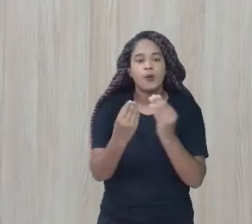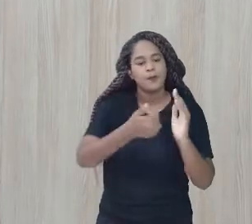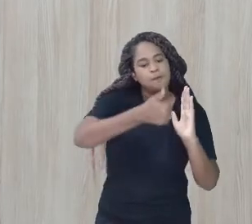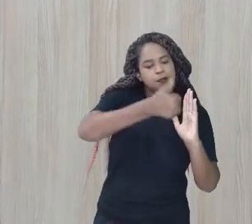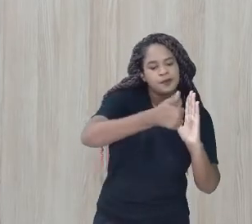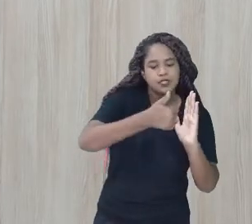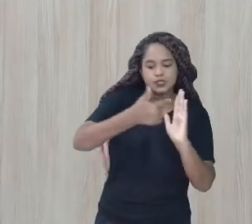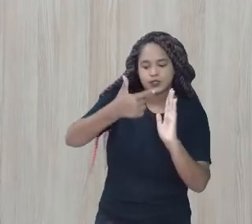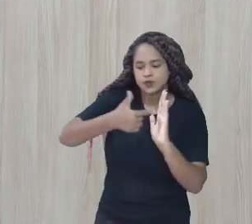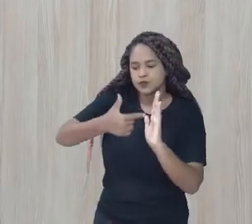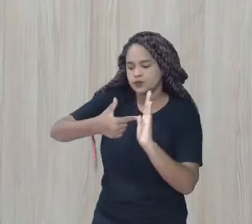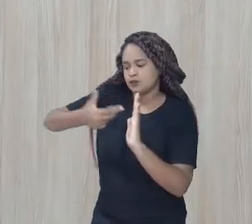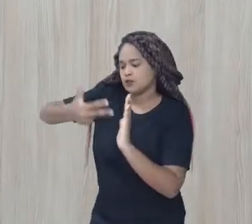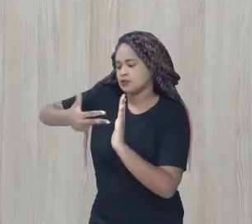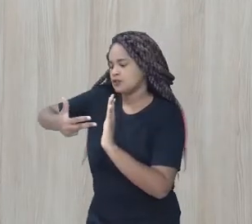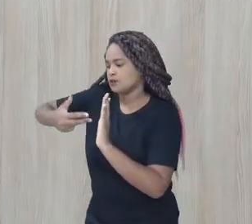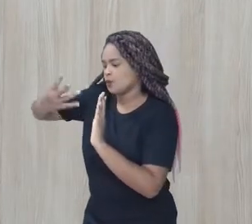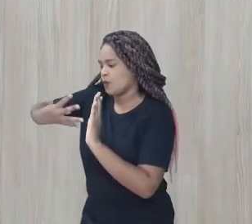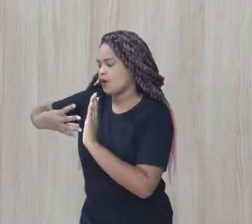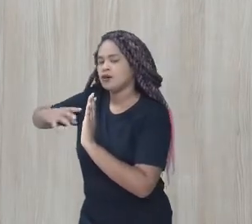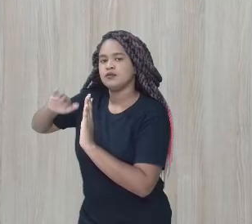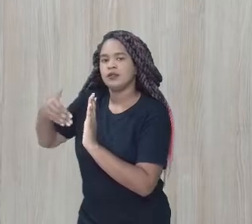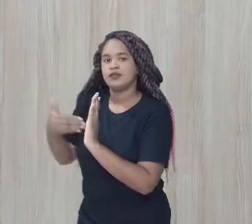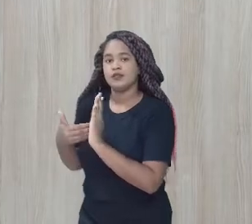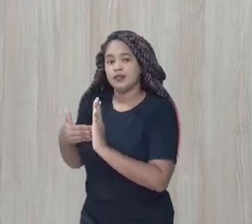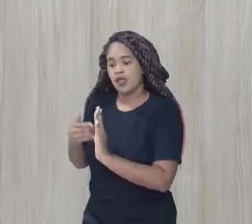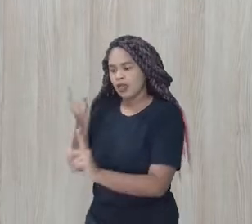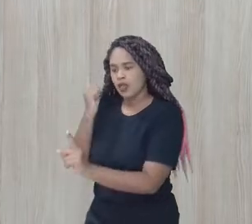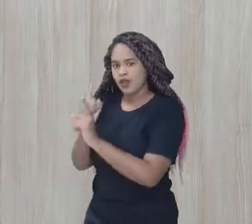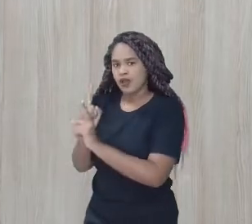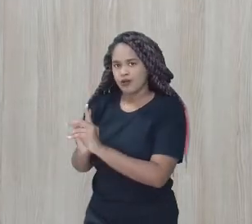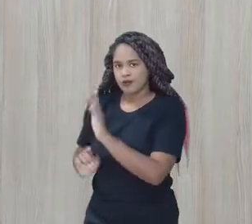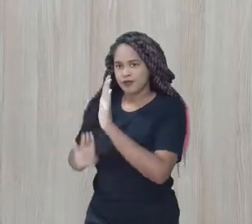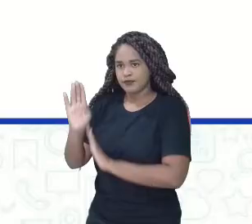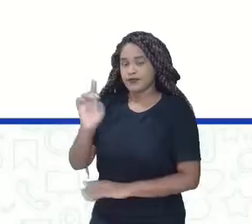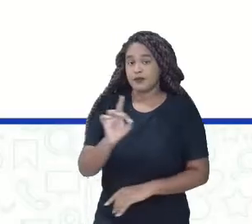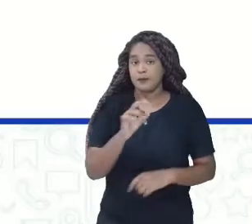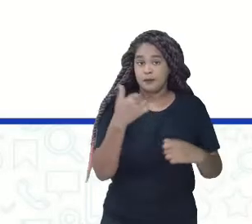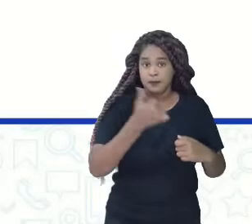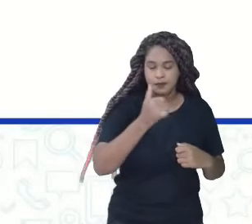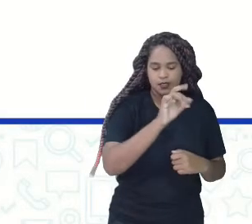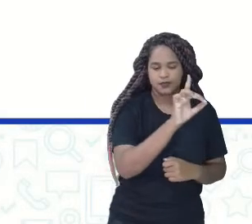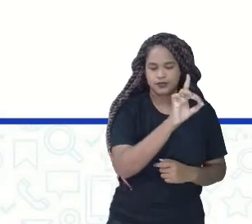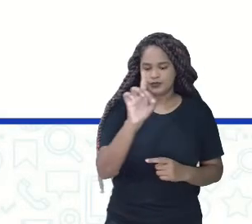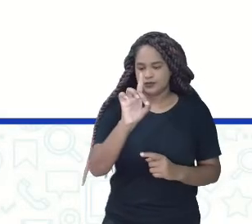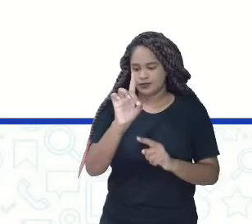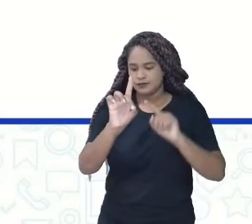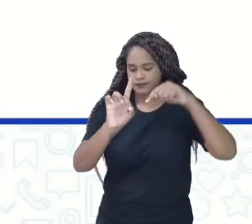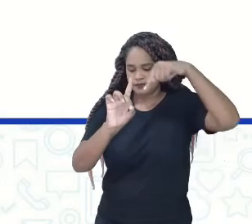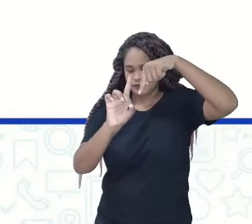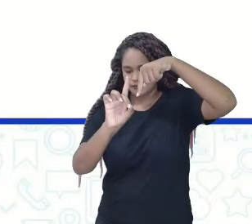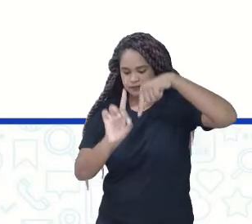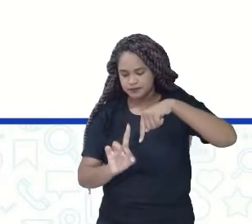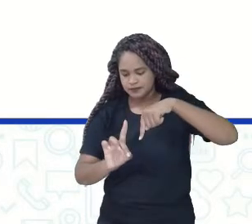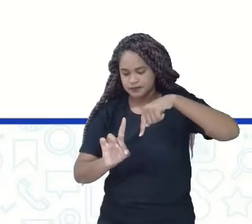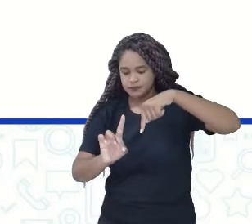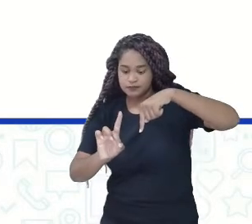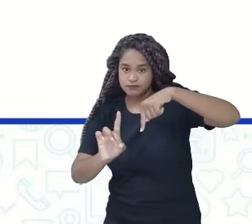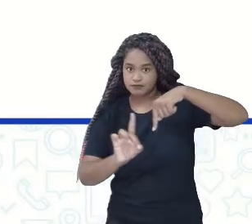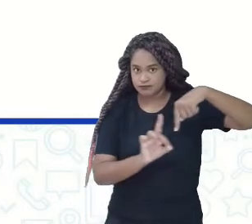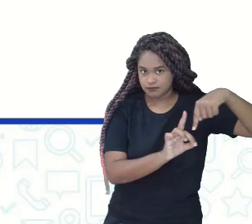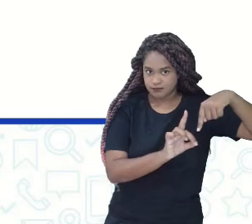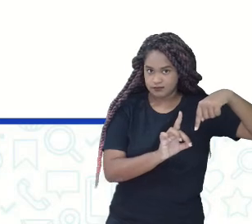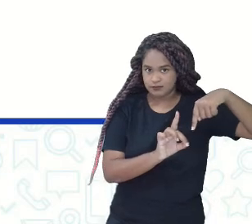ter que executar para chegar ali no finalzinho. Ó, então, seria para a direita, para baixo, para a